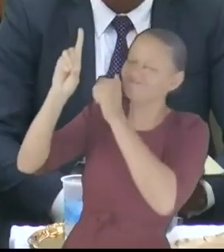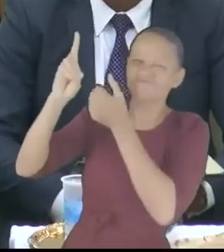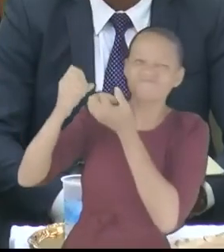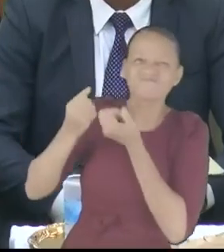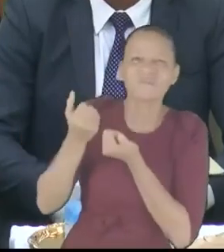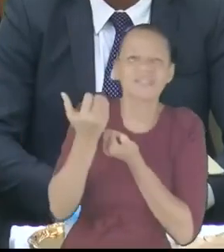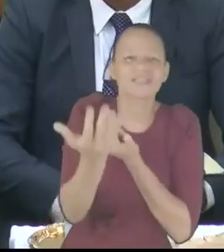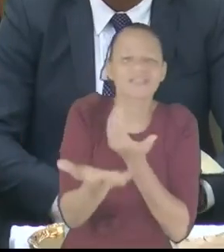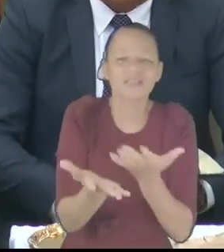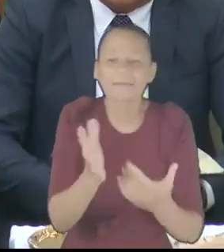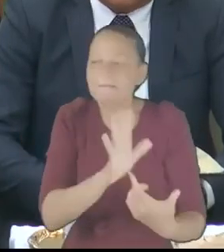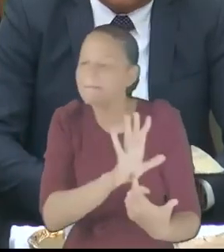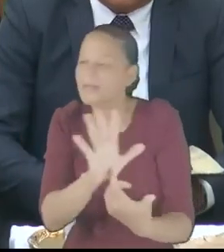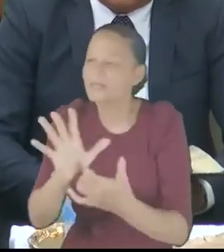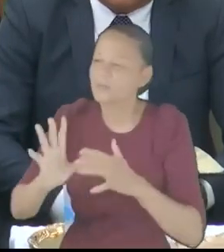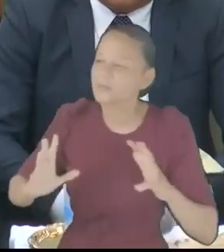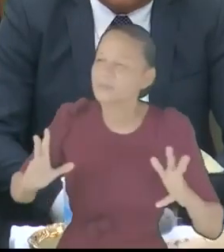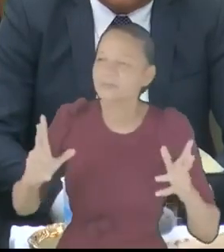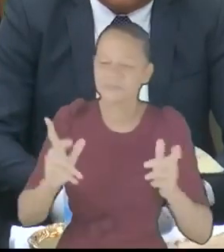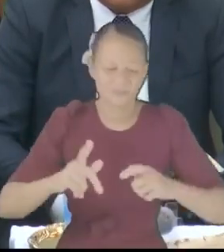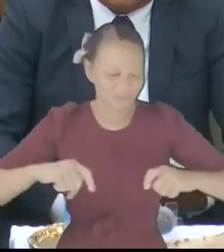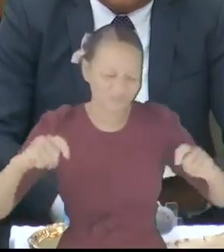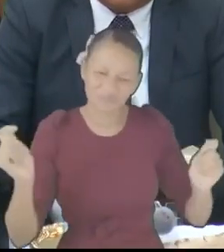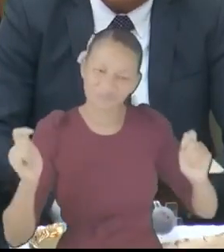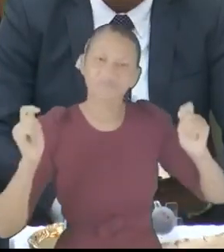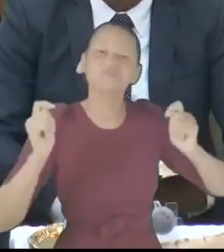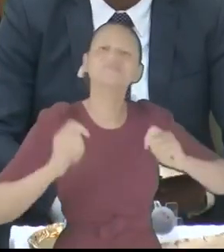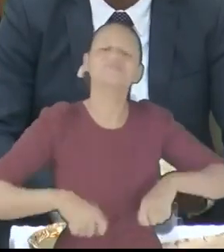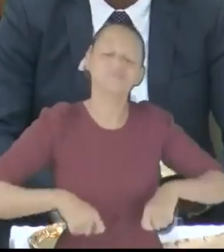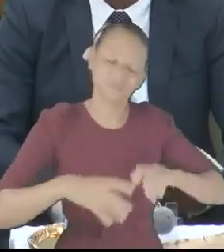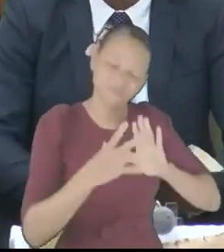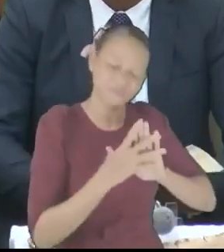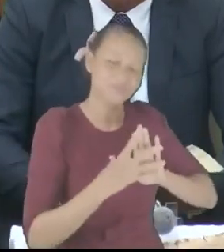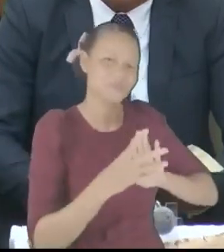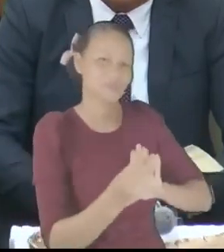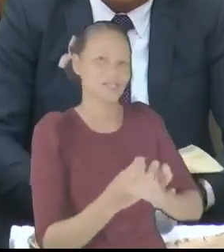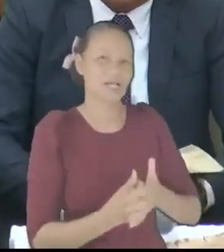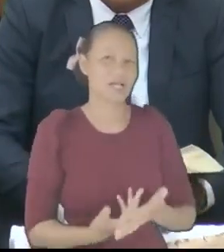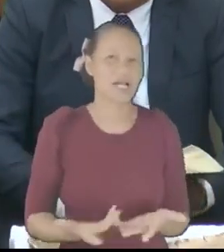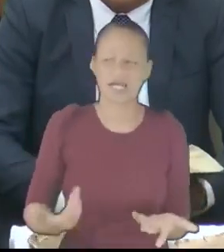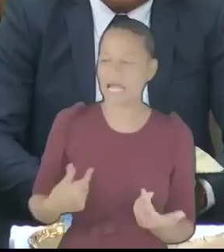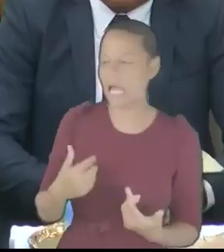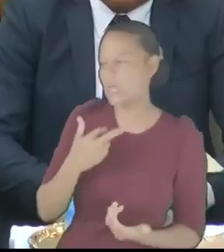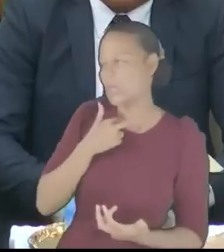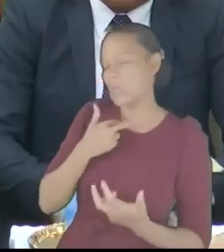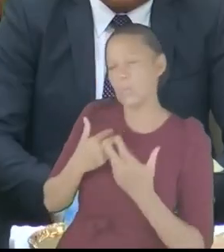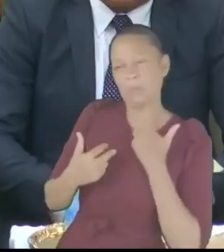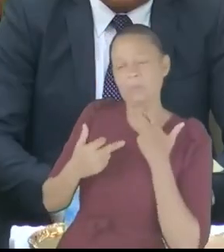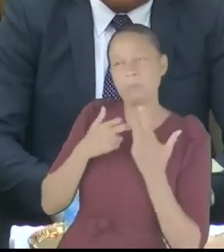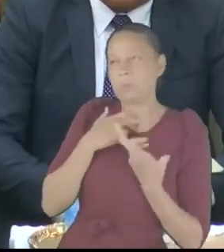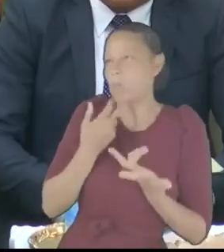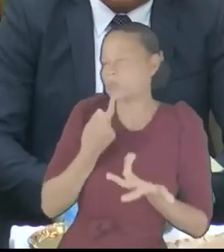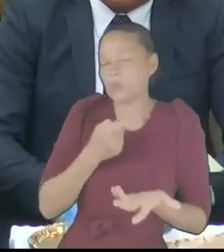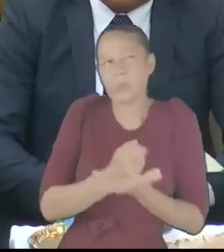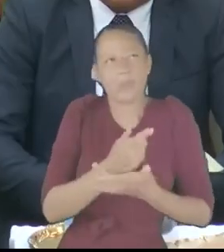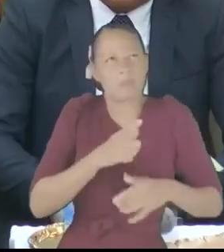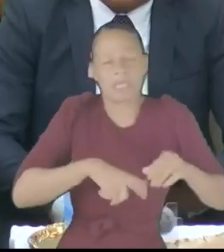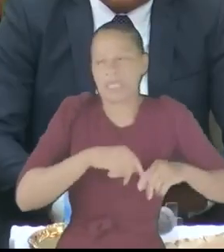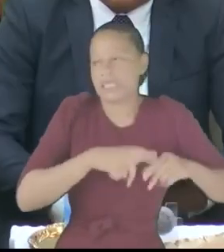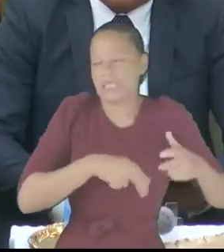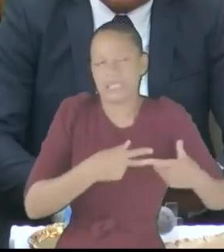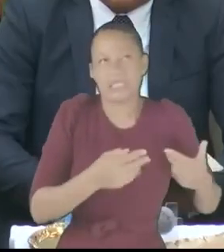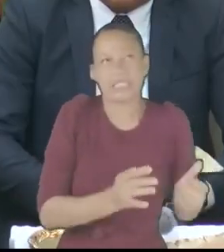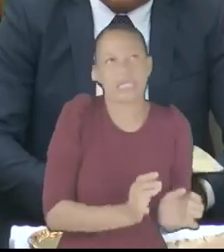uma coisa que todo mundo pode fazer. Ninguém pode dizer que não pode celebrar uma ceia porque